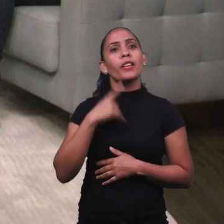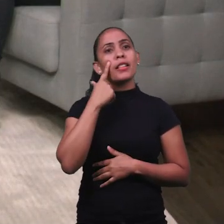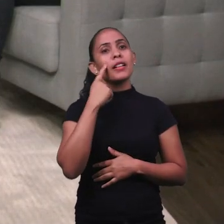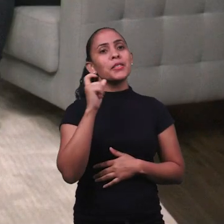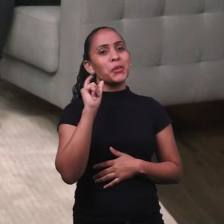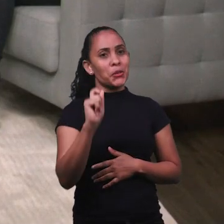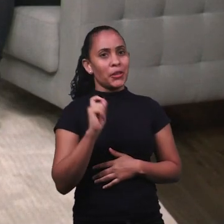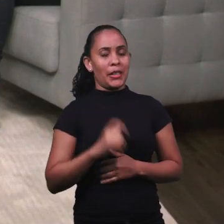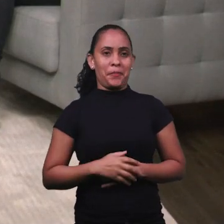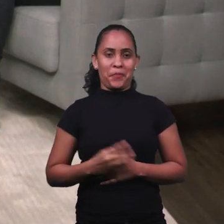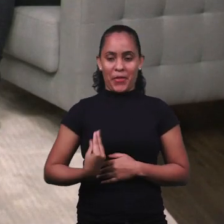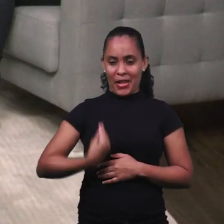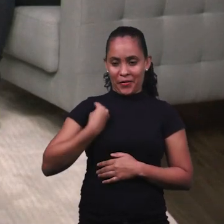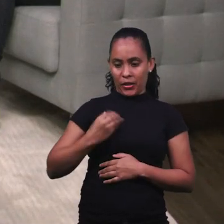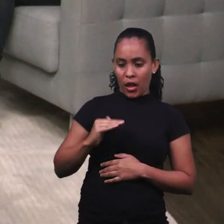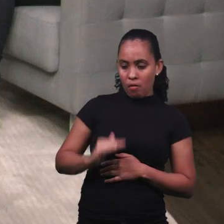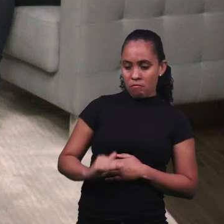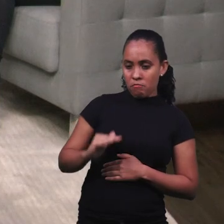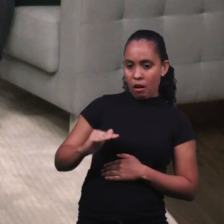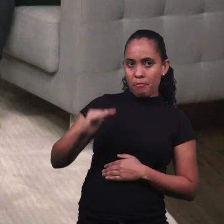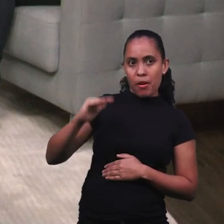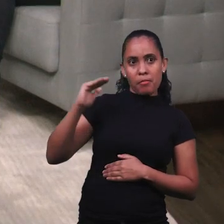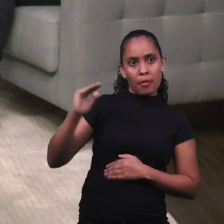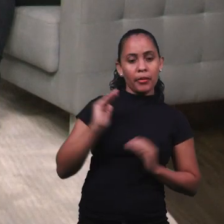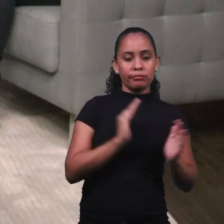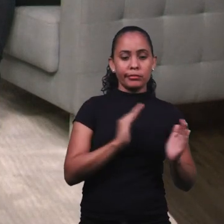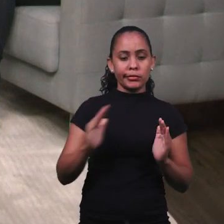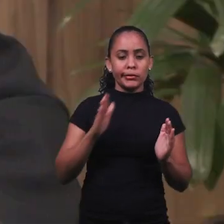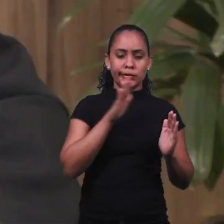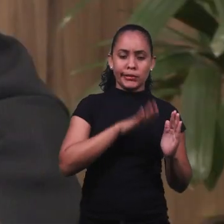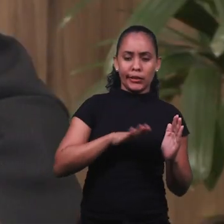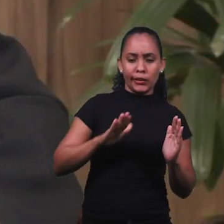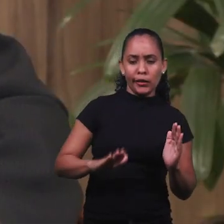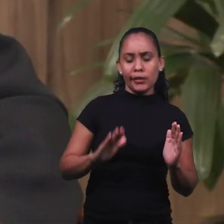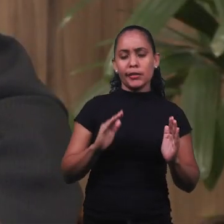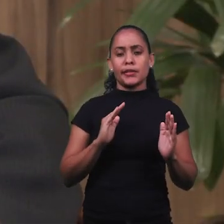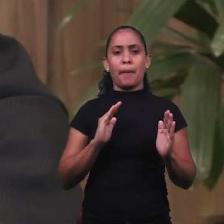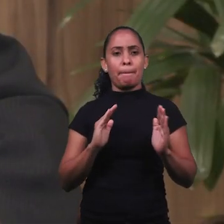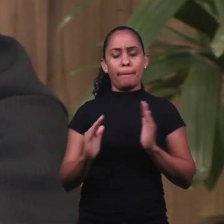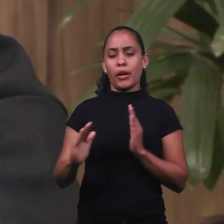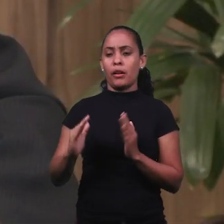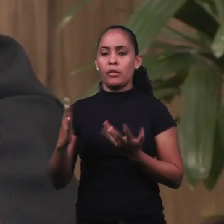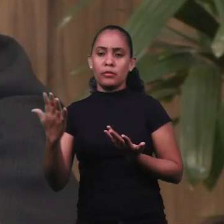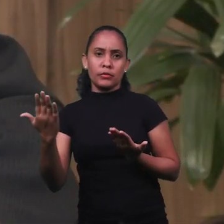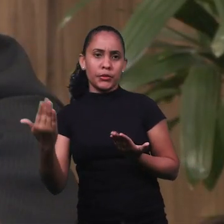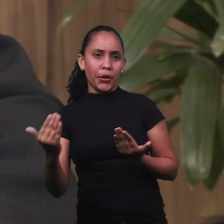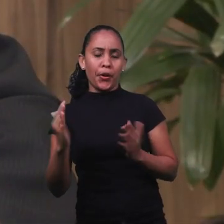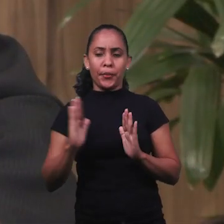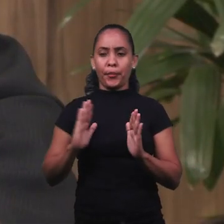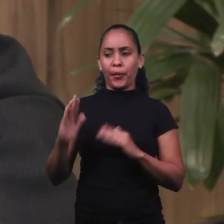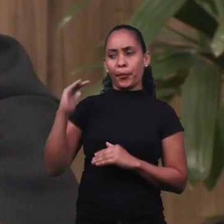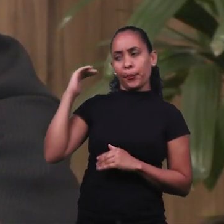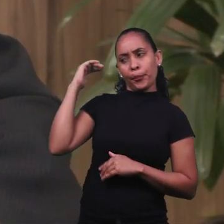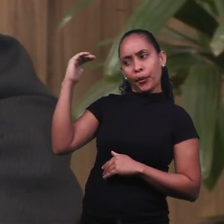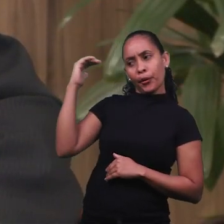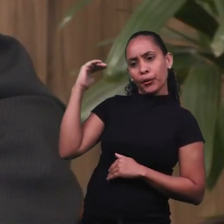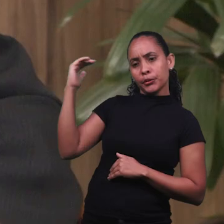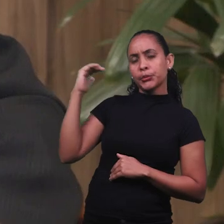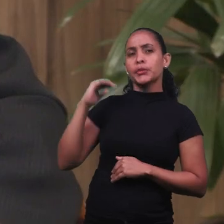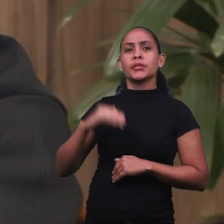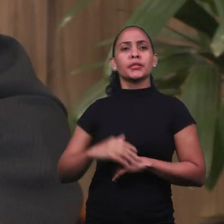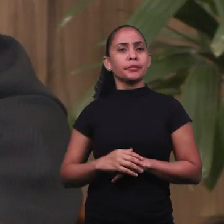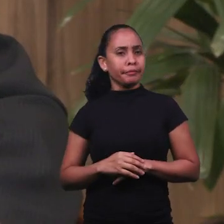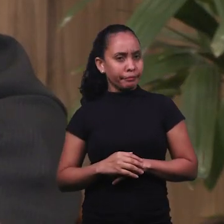as fases da vida, não é? Na presença do Senhor. A criança, o jovem, não é? Nós